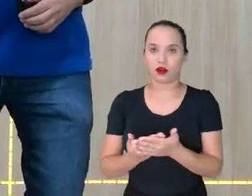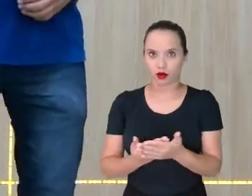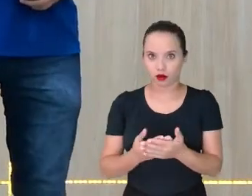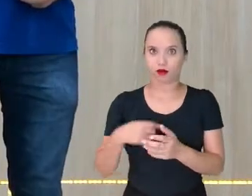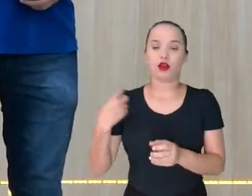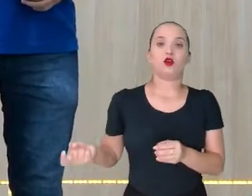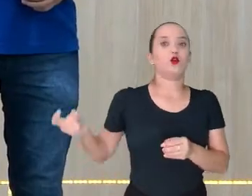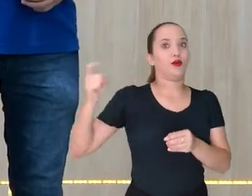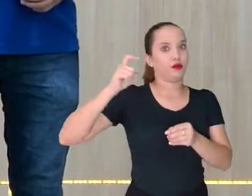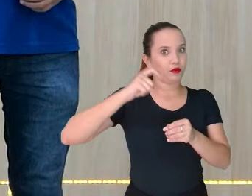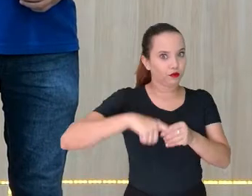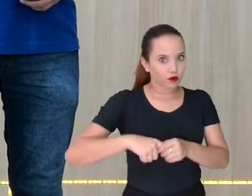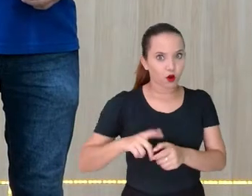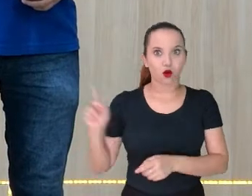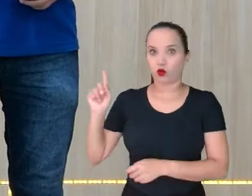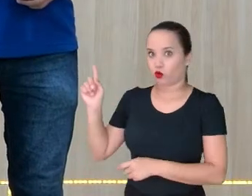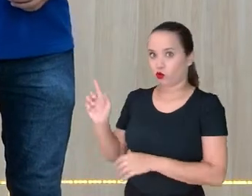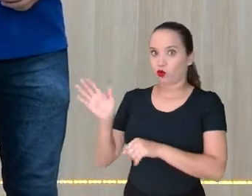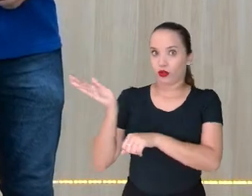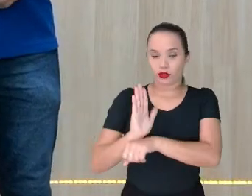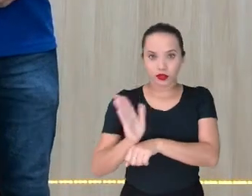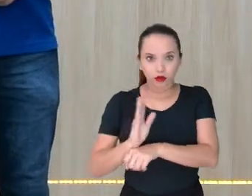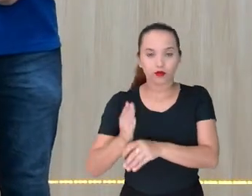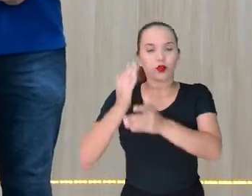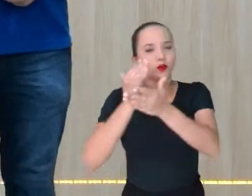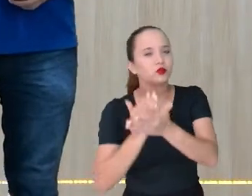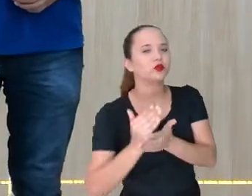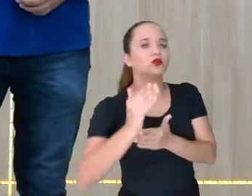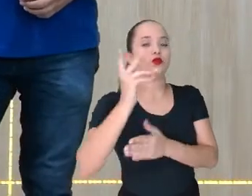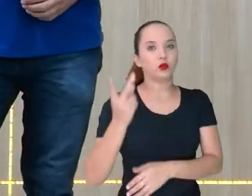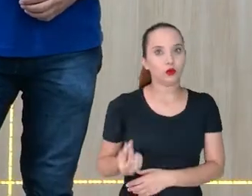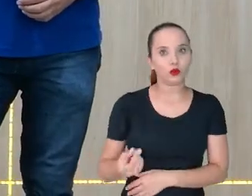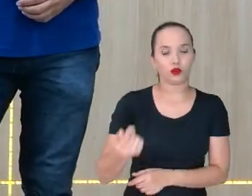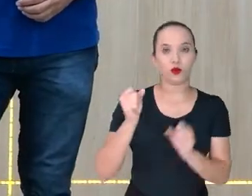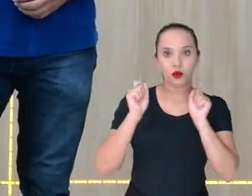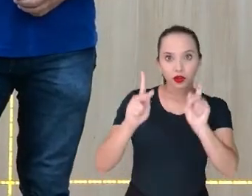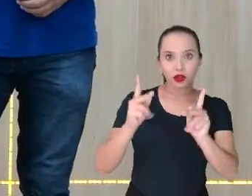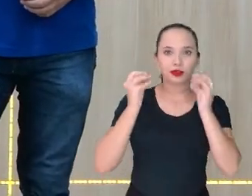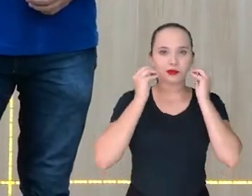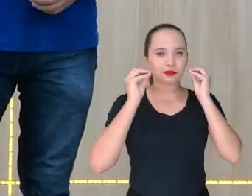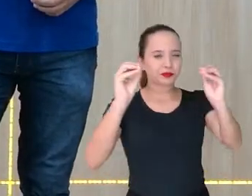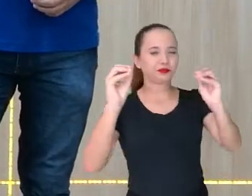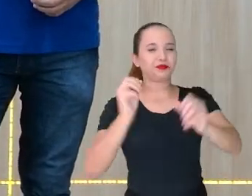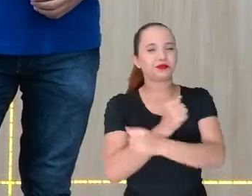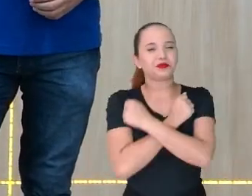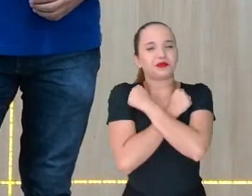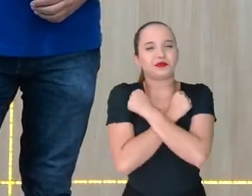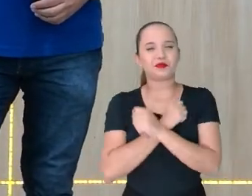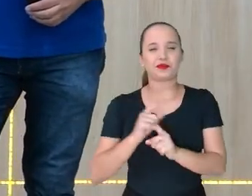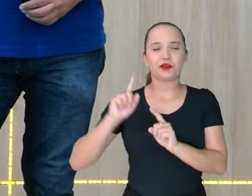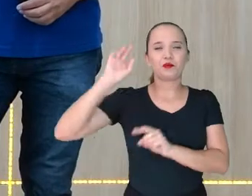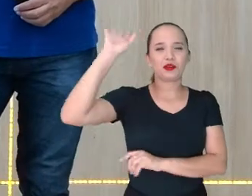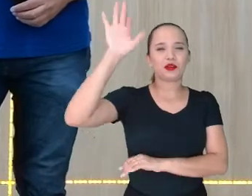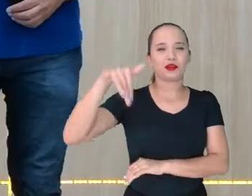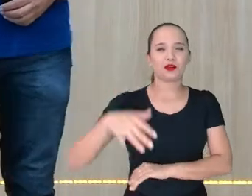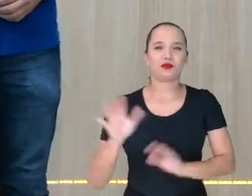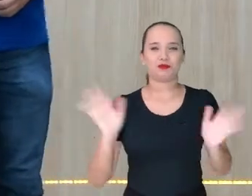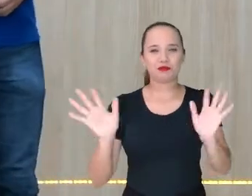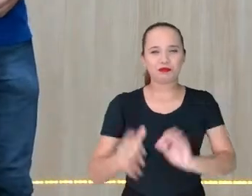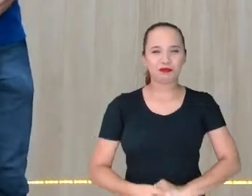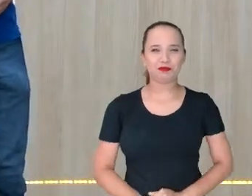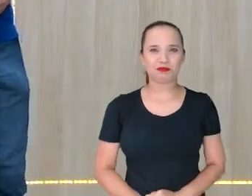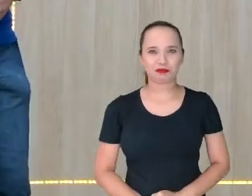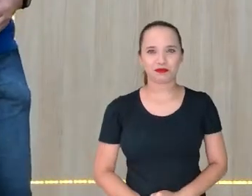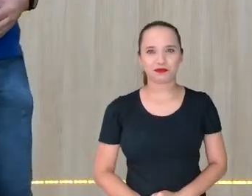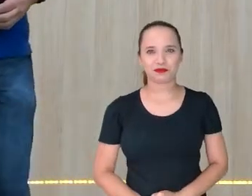aula eu volto desse vídeo para a partir daí a gente continuar o nosso assunto, beleza? Grande abraço, fique com Deus, até outra hora. Tchau!